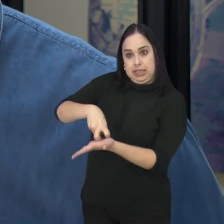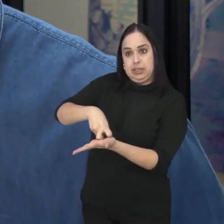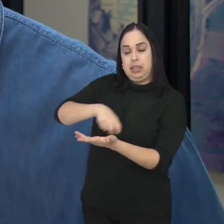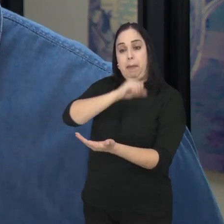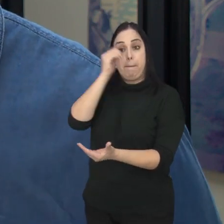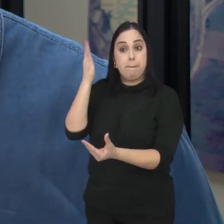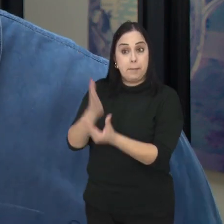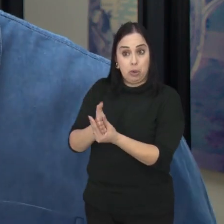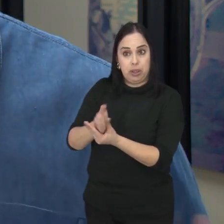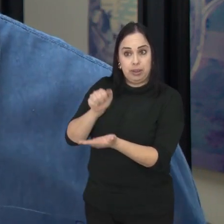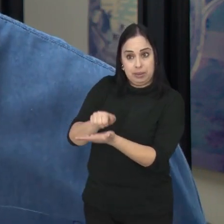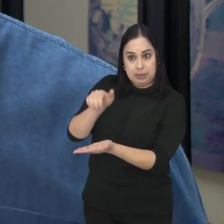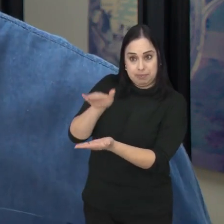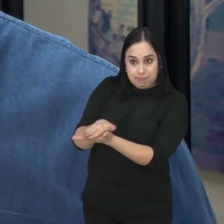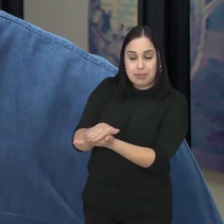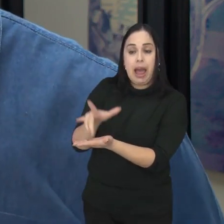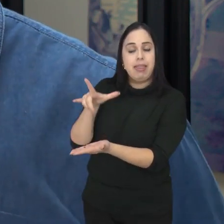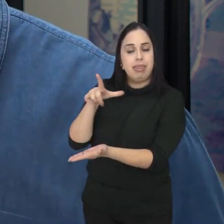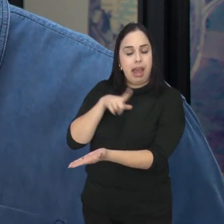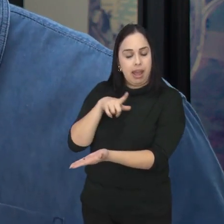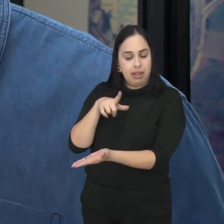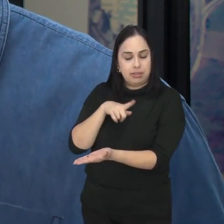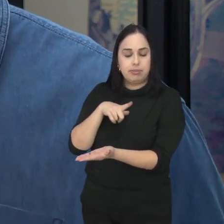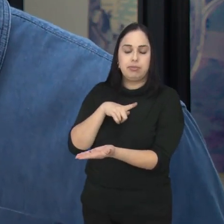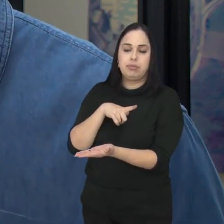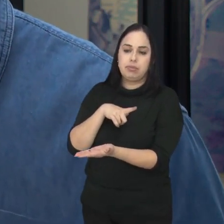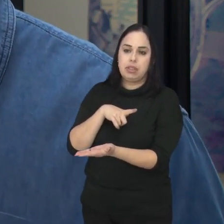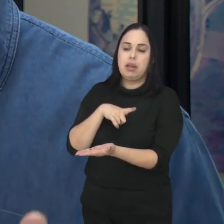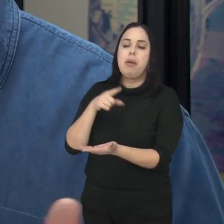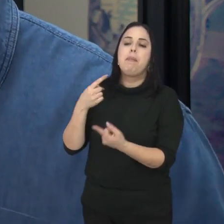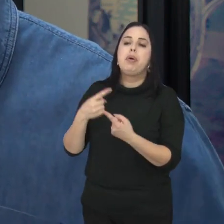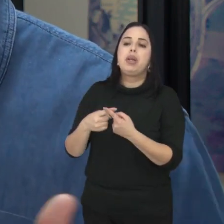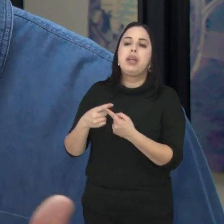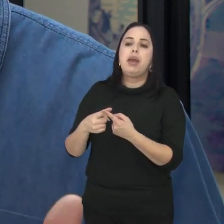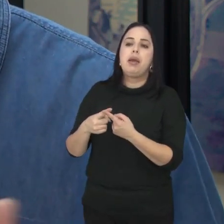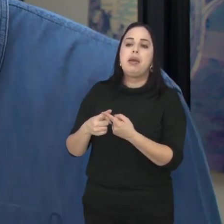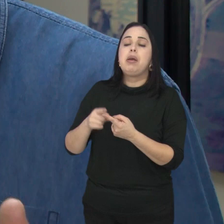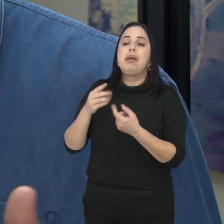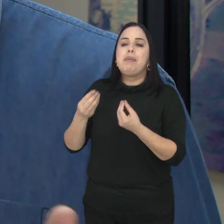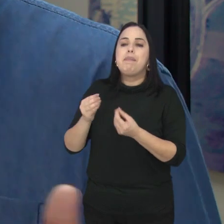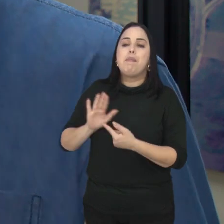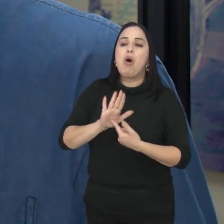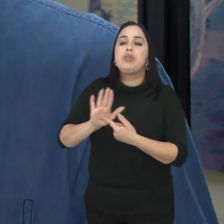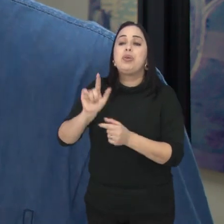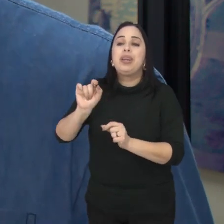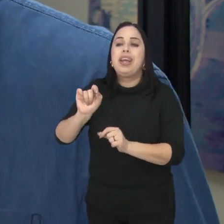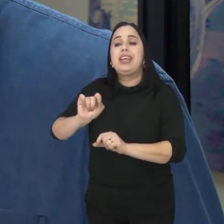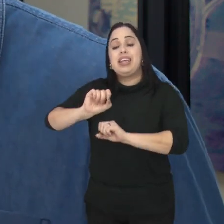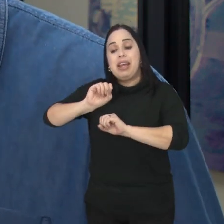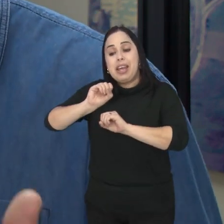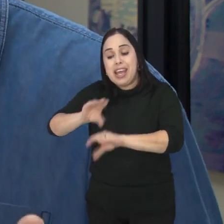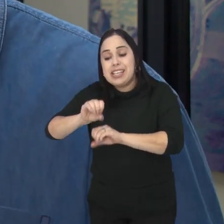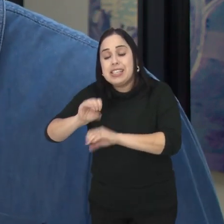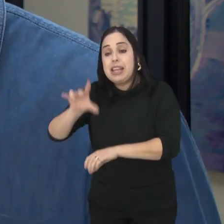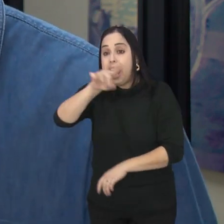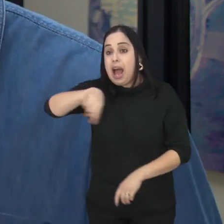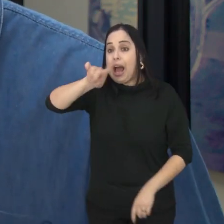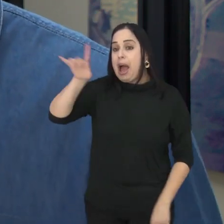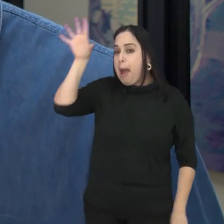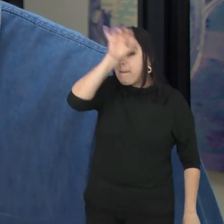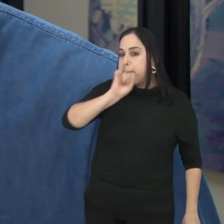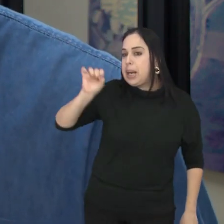punido através de multas, né? Que ela pelo menos direciona, é uma forma educacional das